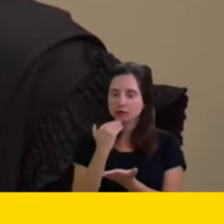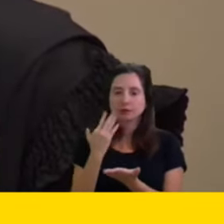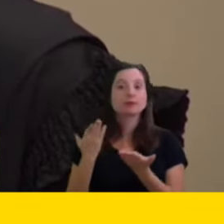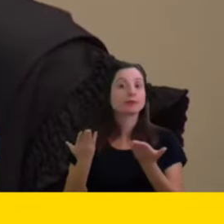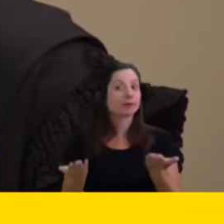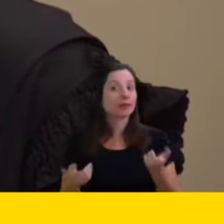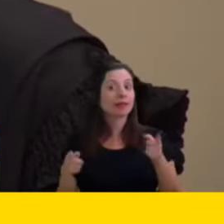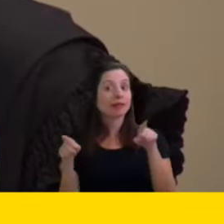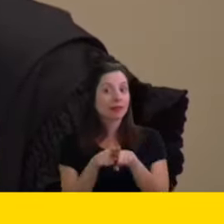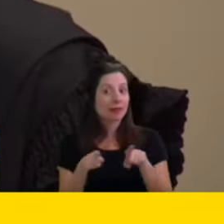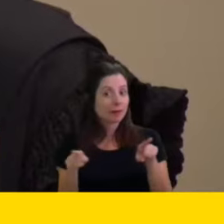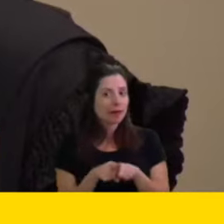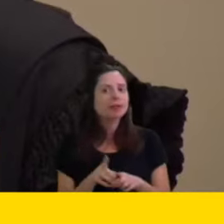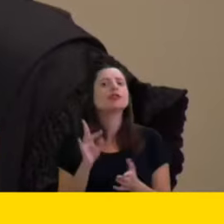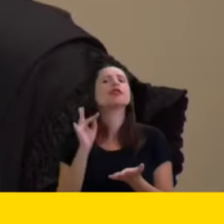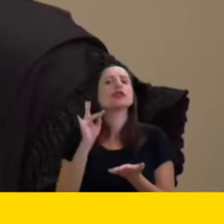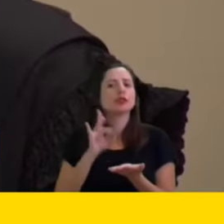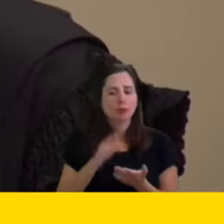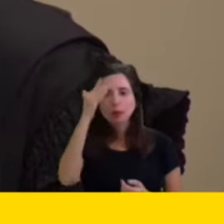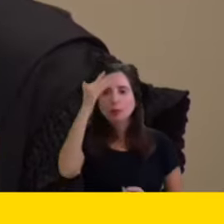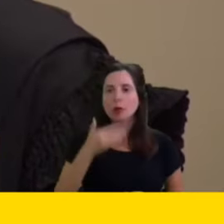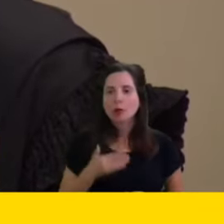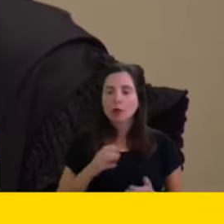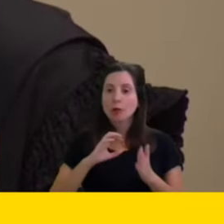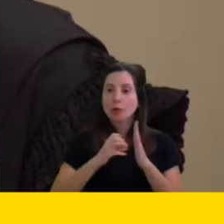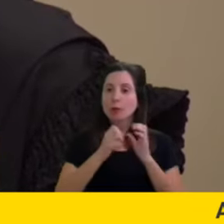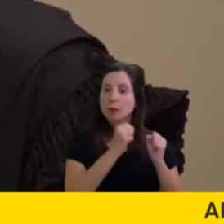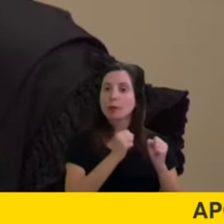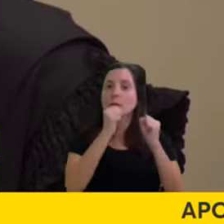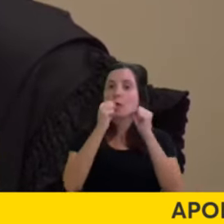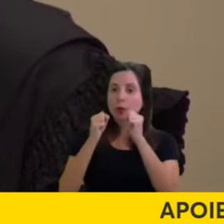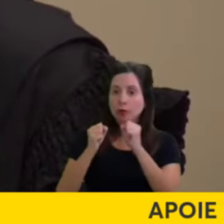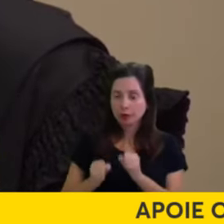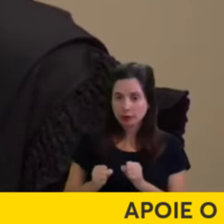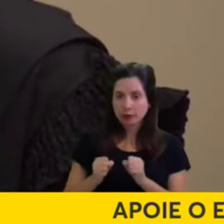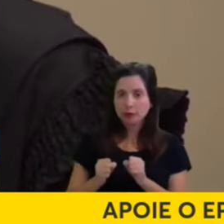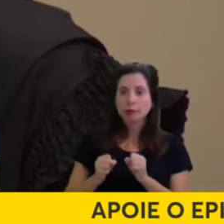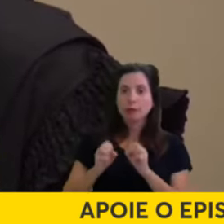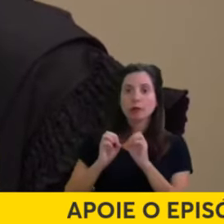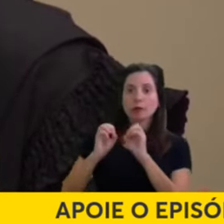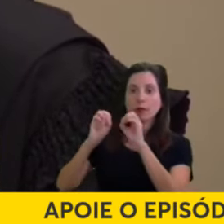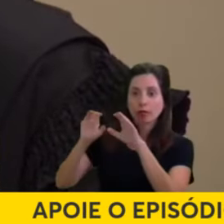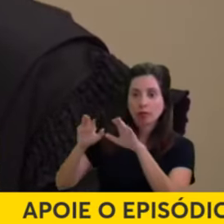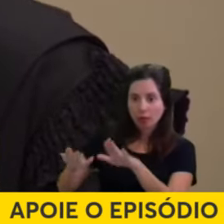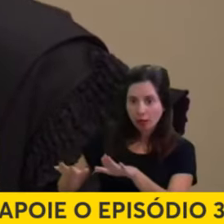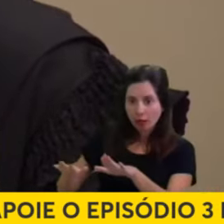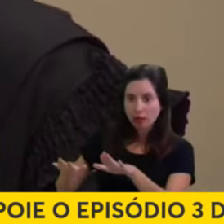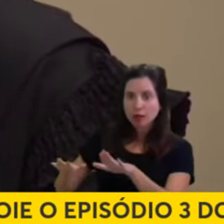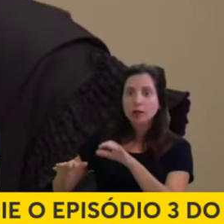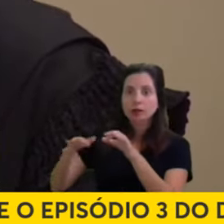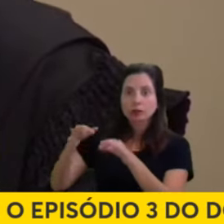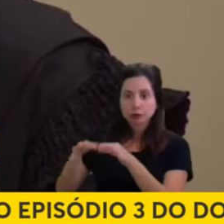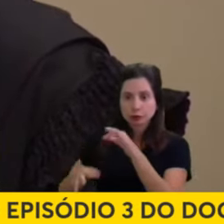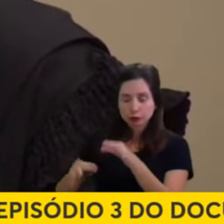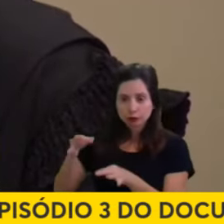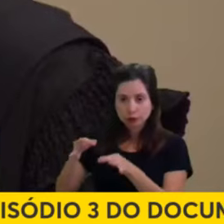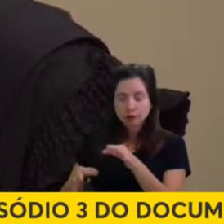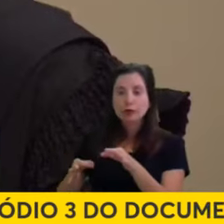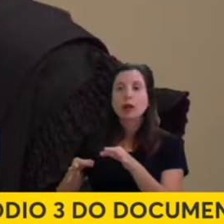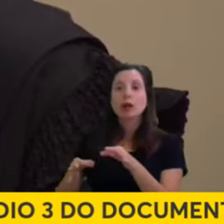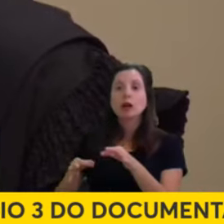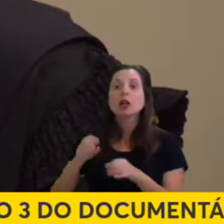há de fato comprovação de que o podemos foi demandado judicialmente pelas pessoas jurídicas de sete Produções pelo débito de R